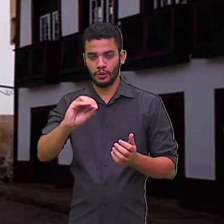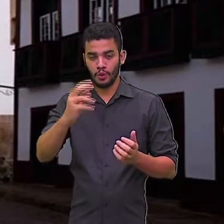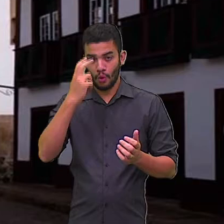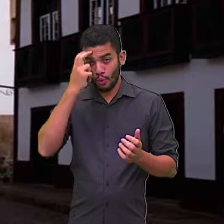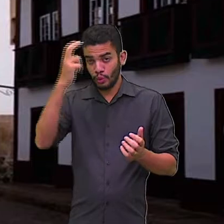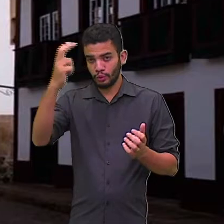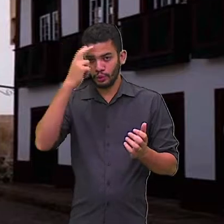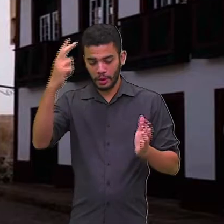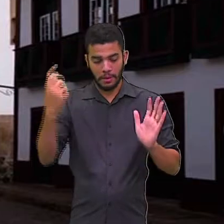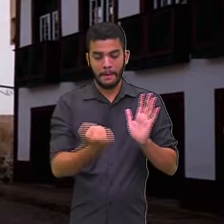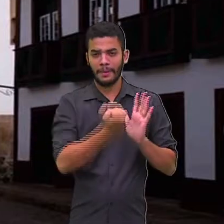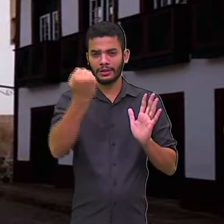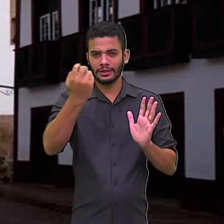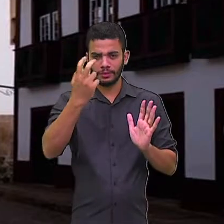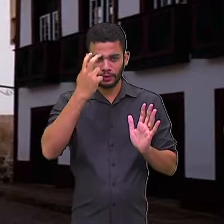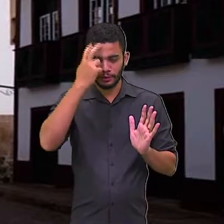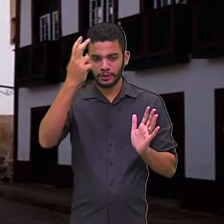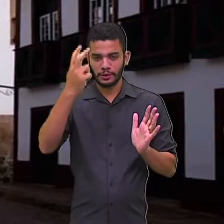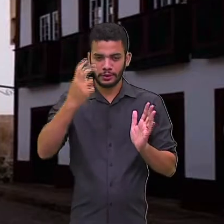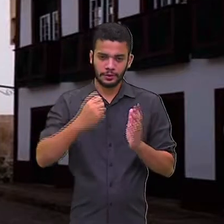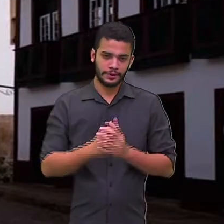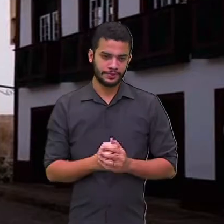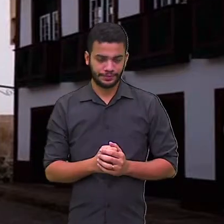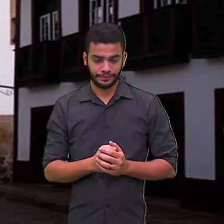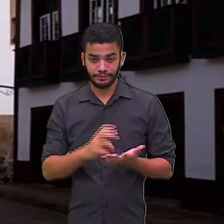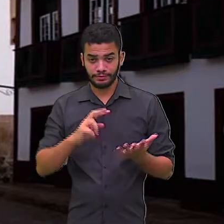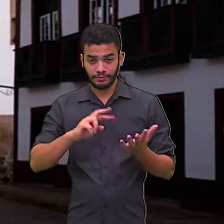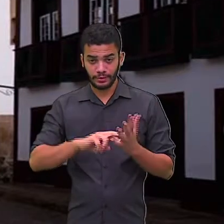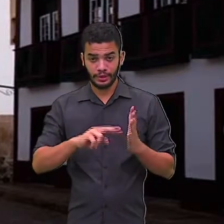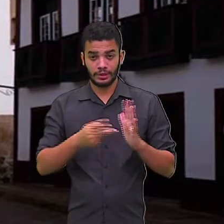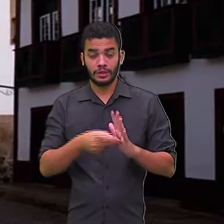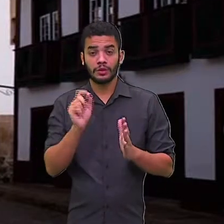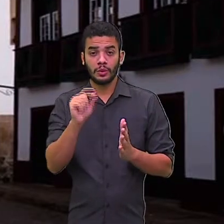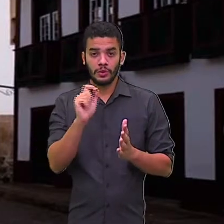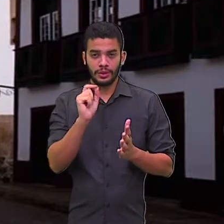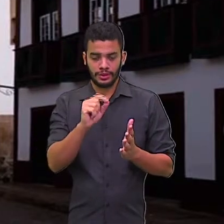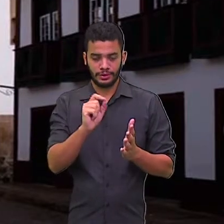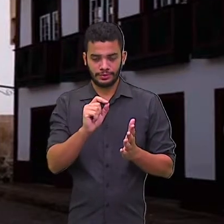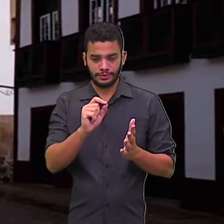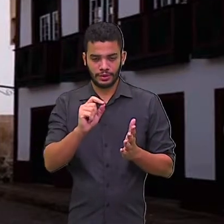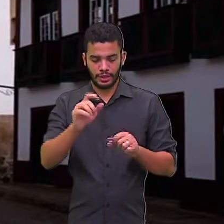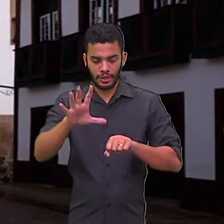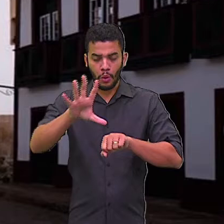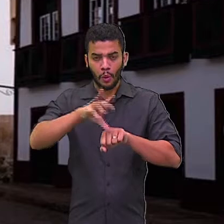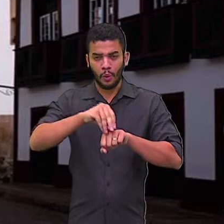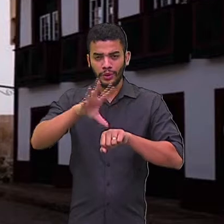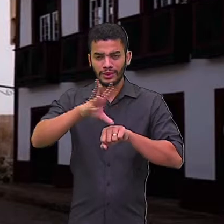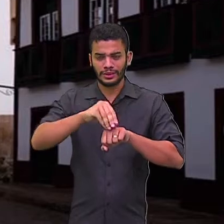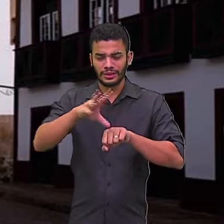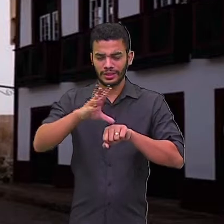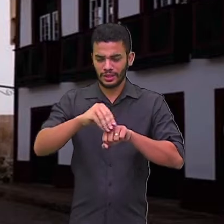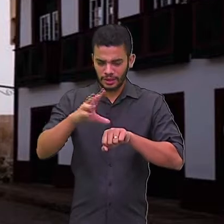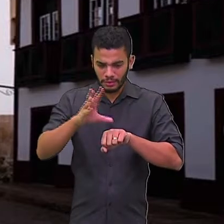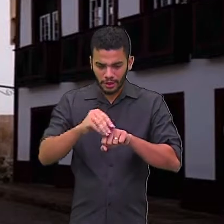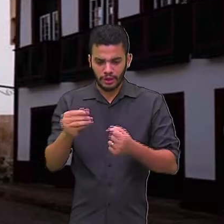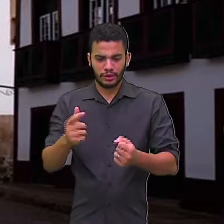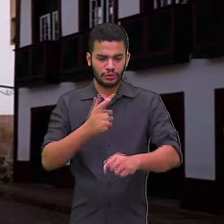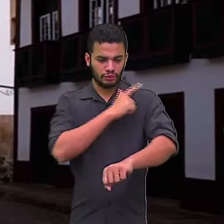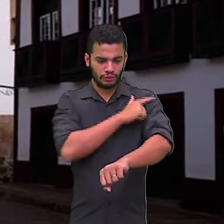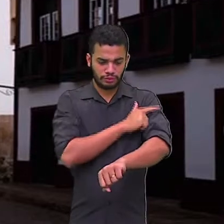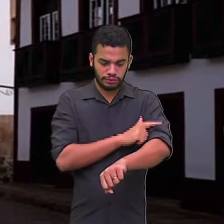conceito, em seu viés antropológico, inclui o conjunto de conhecimento dos costumes, hábitos,